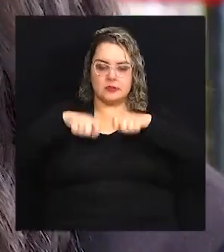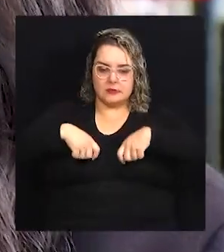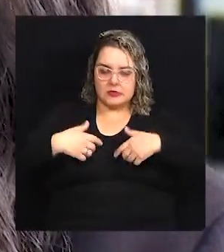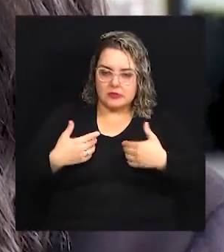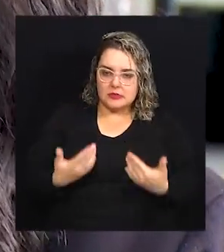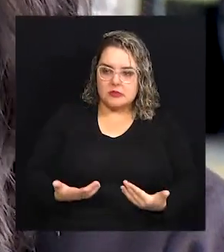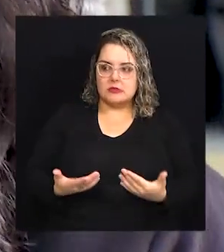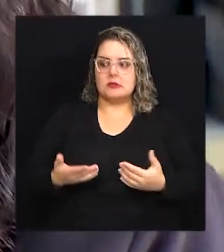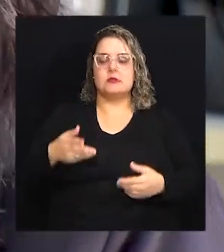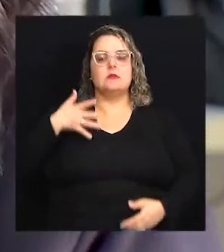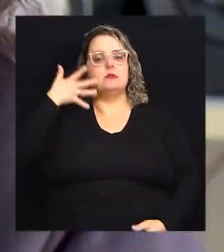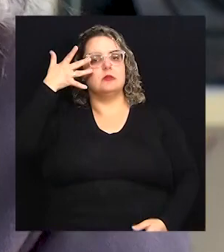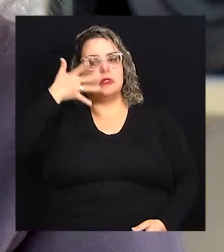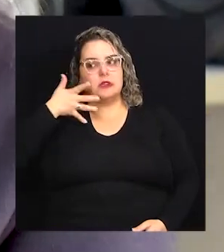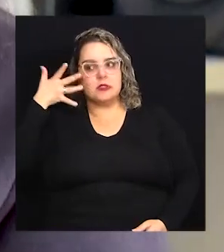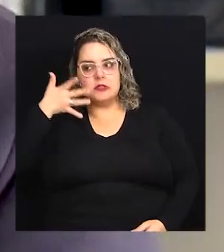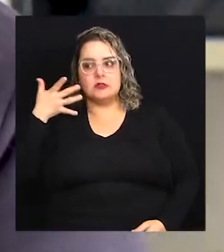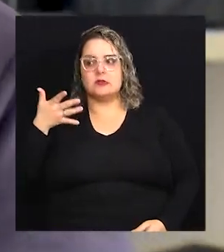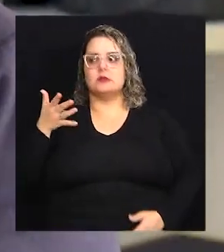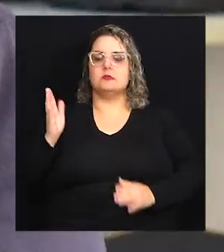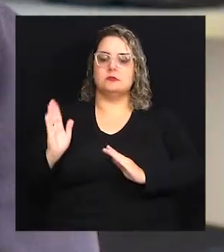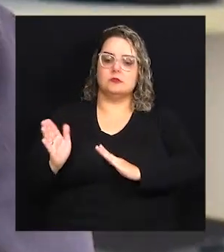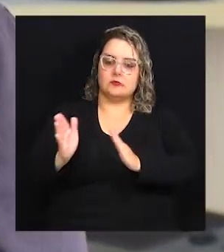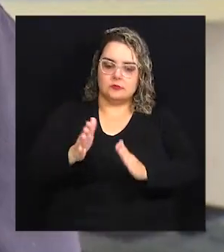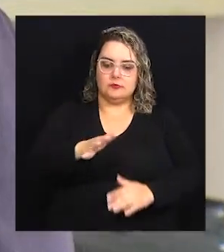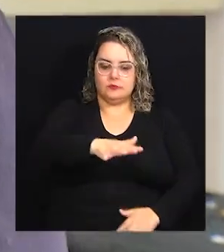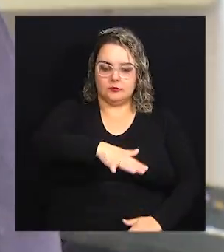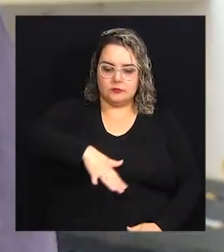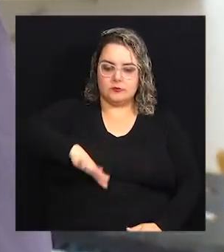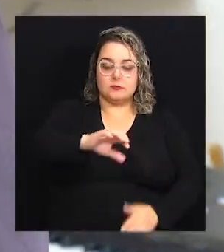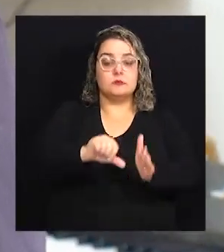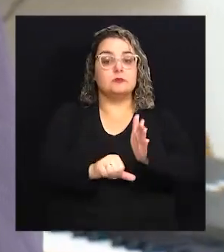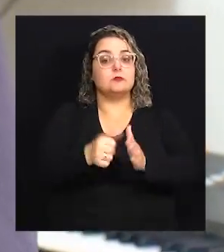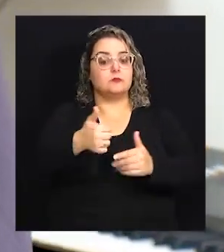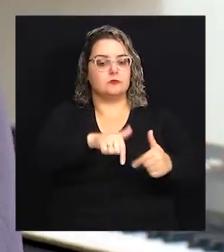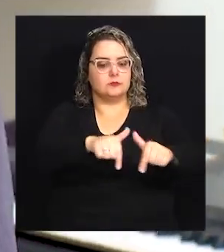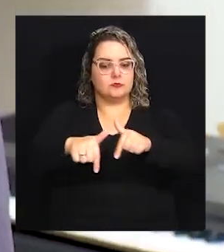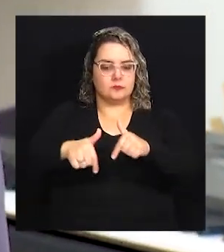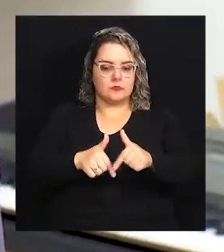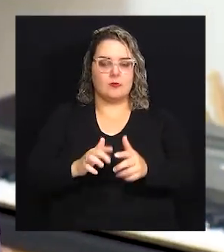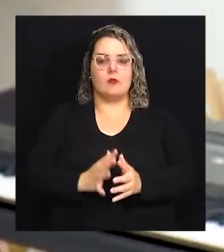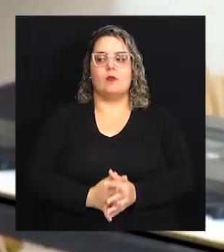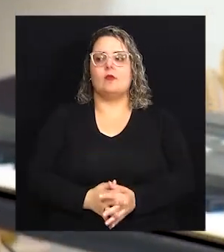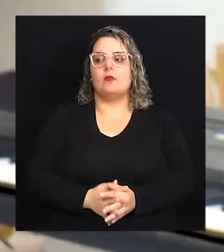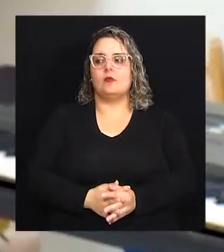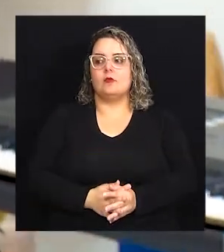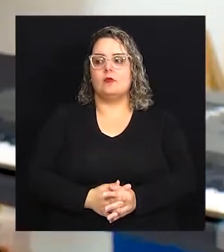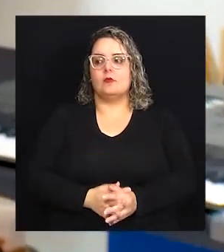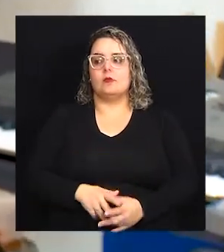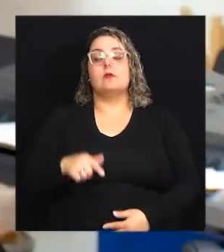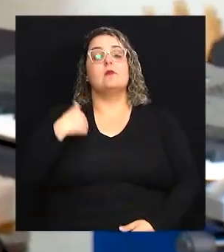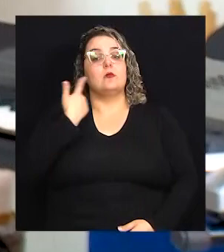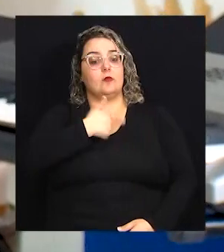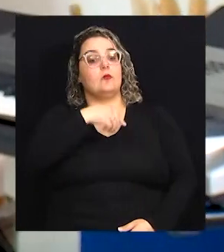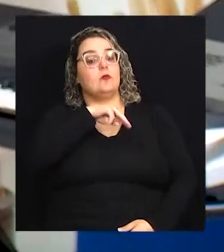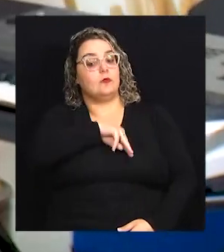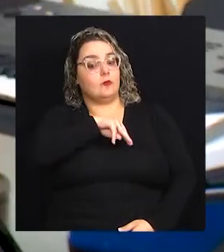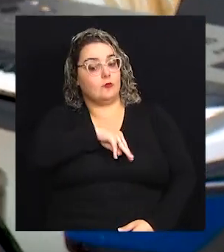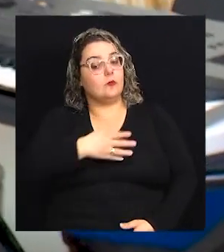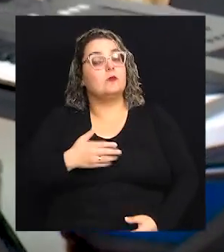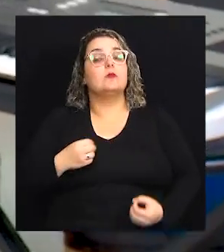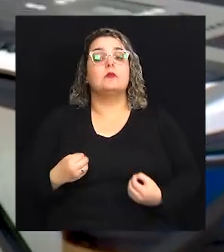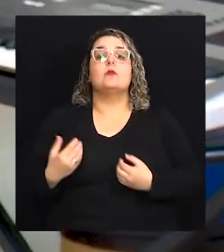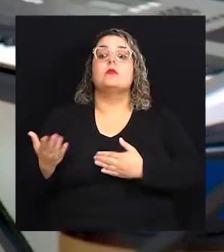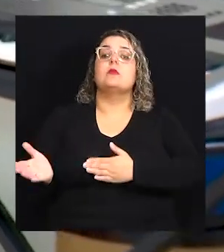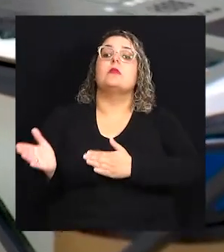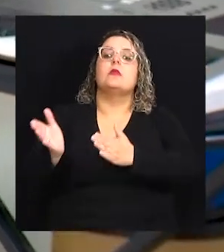recebem capacitações, palestras direcionadas para o primeiro emprego. E a nossa